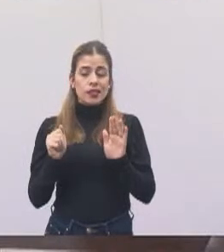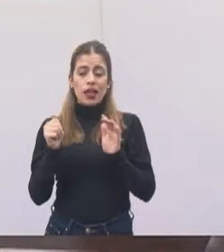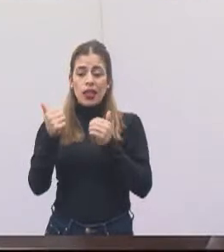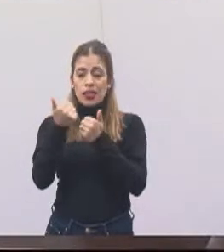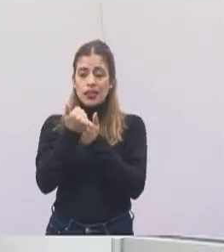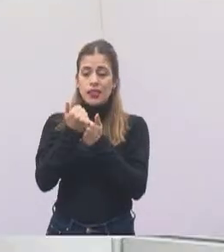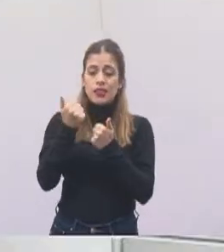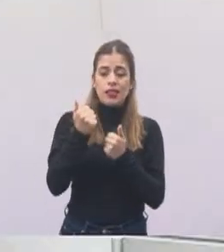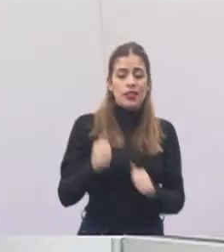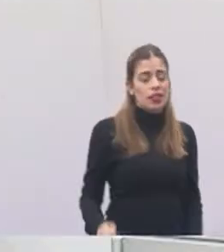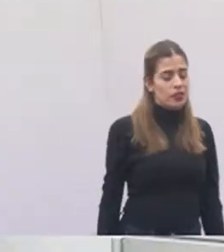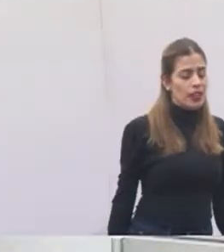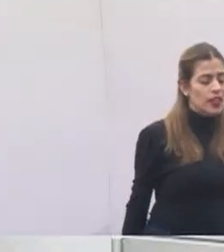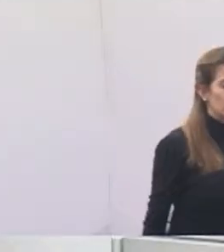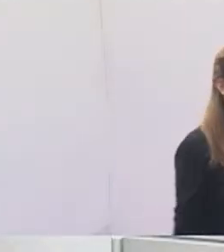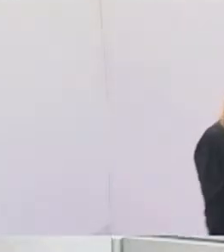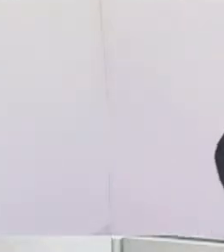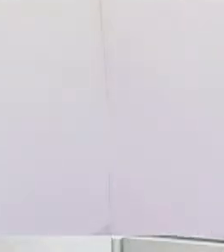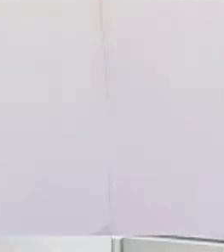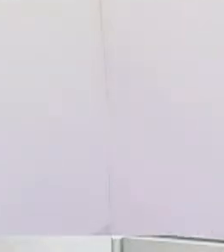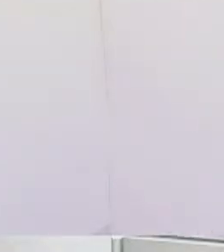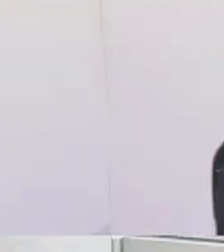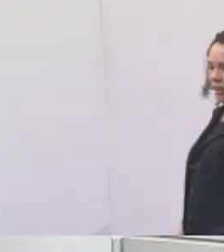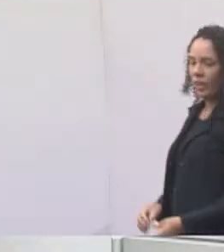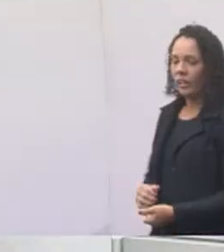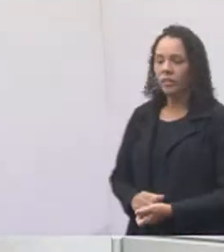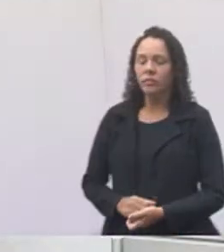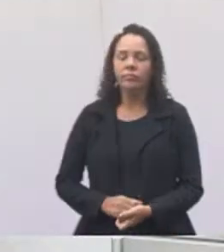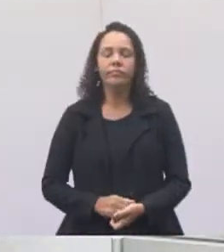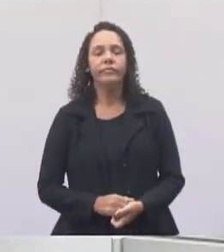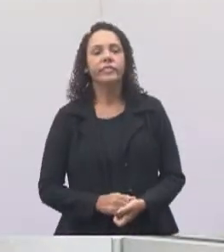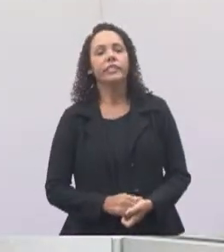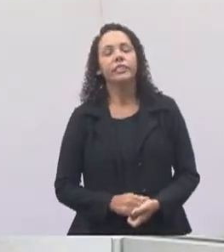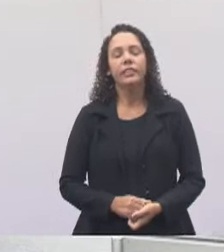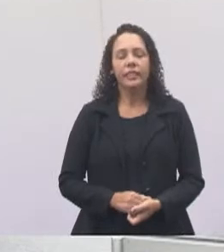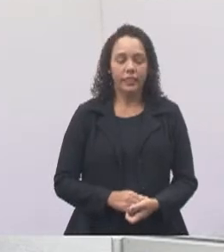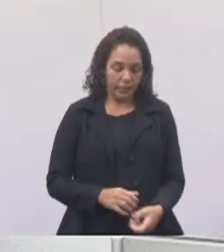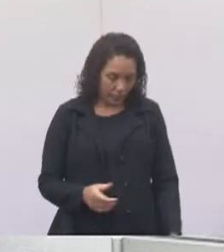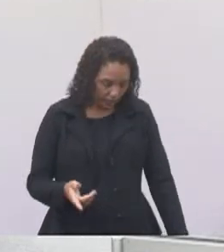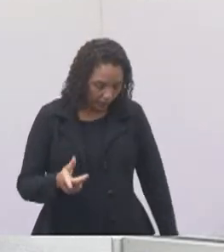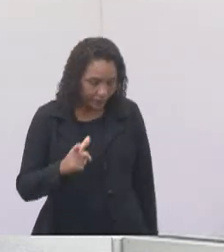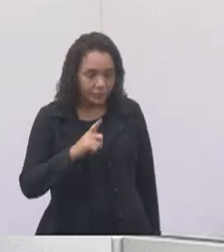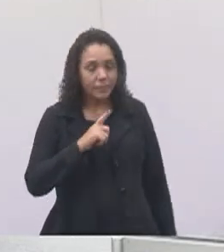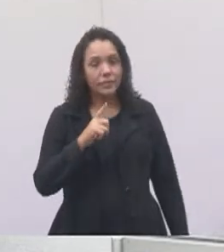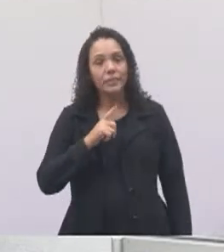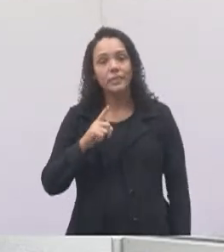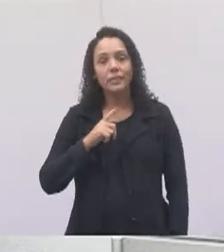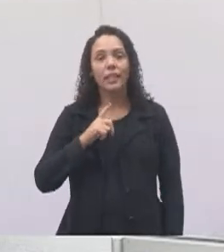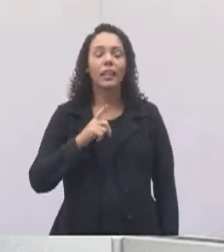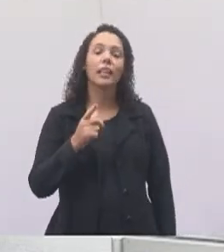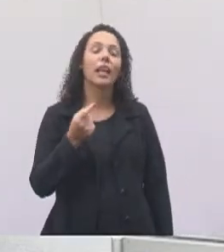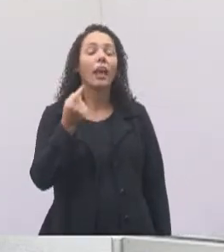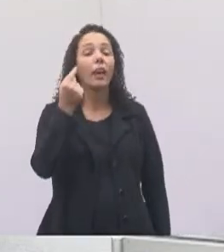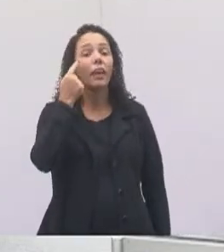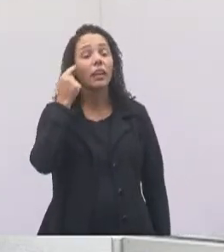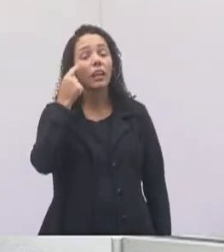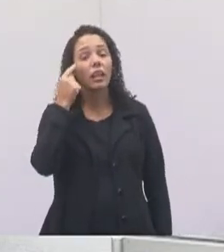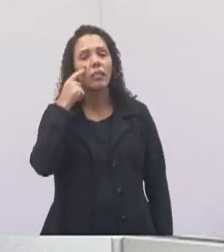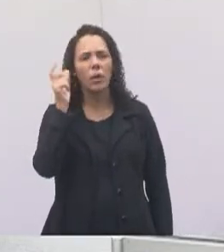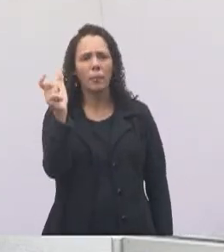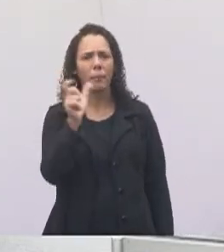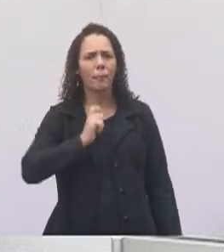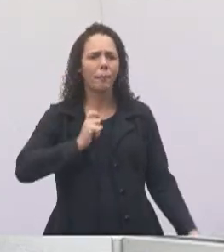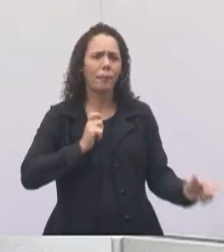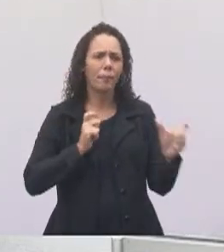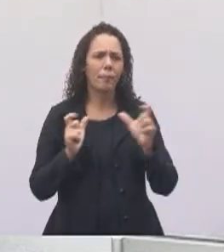liberdade religiosa e da educação, você tem que ouvir que você é ping-pong, você é a